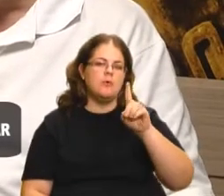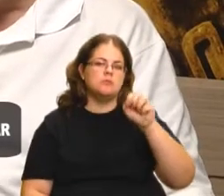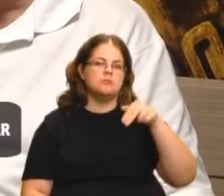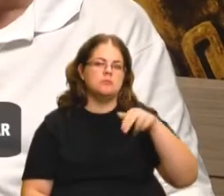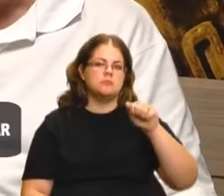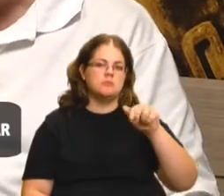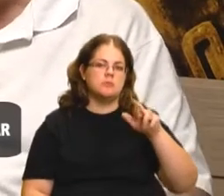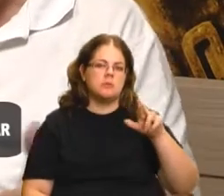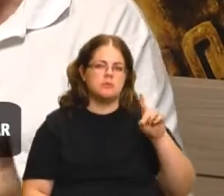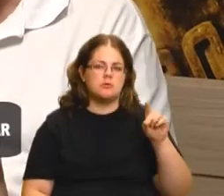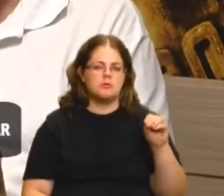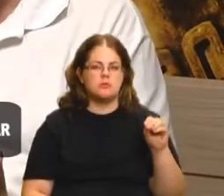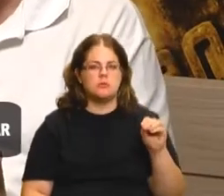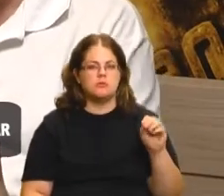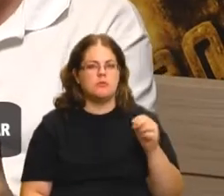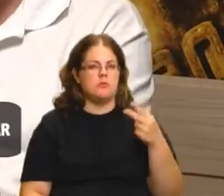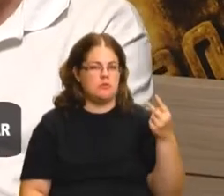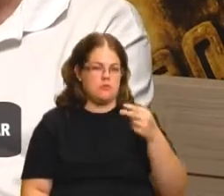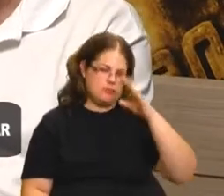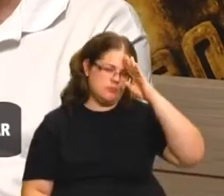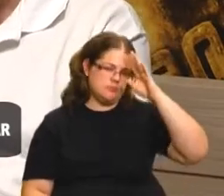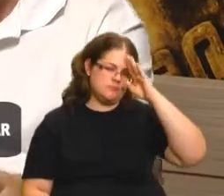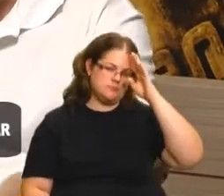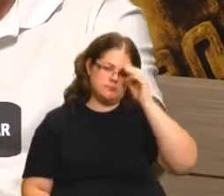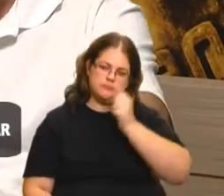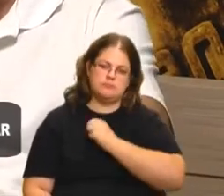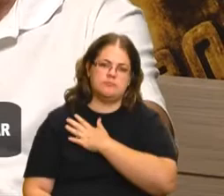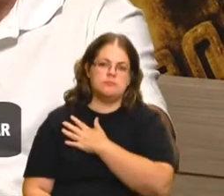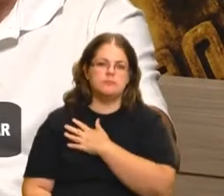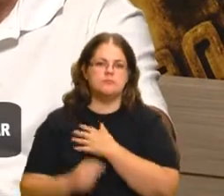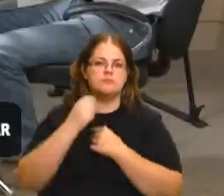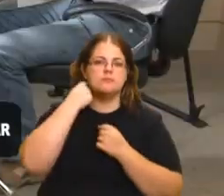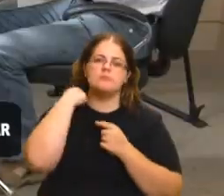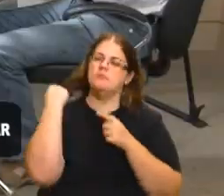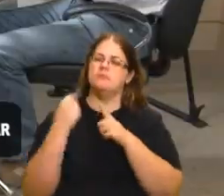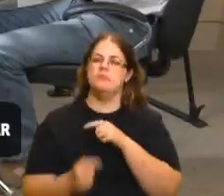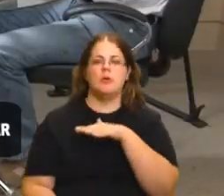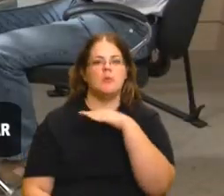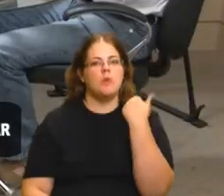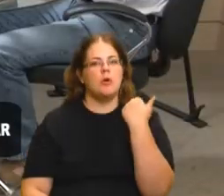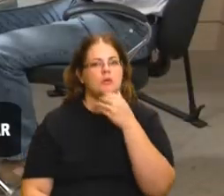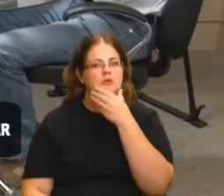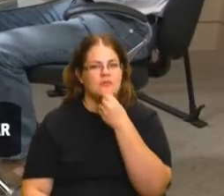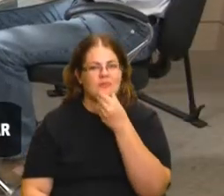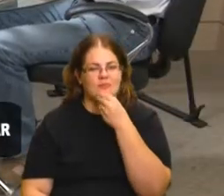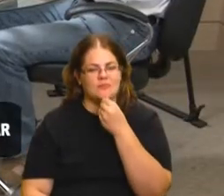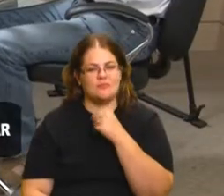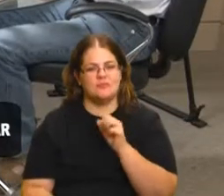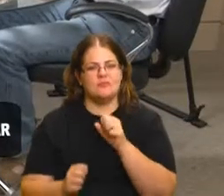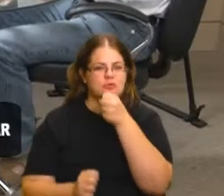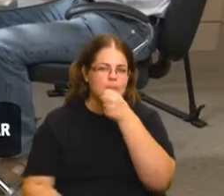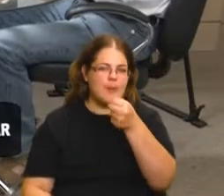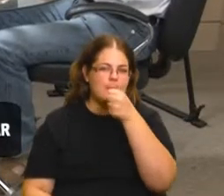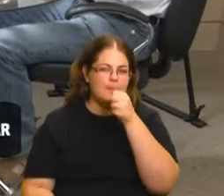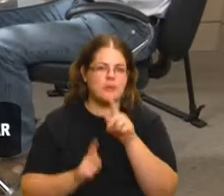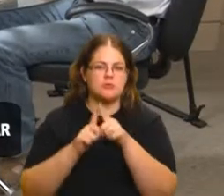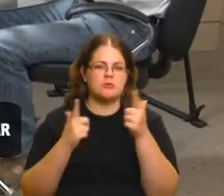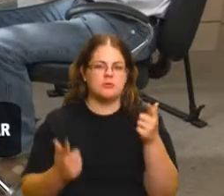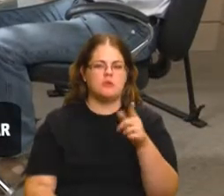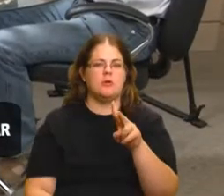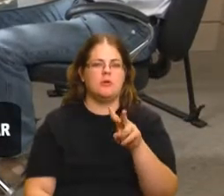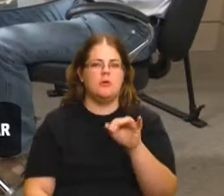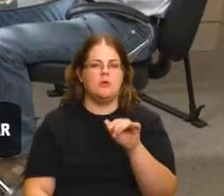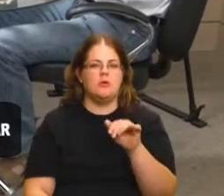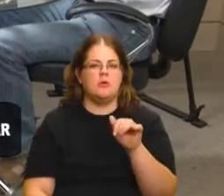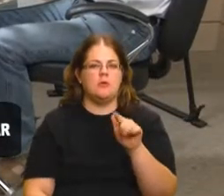Mello, comandante segundo o exército, logo que houve lá a morte do Herzog, Vladimir Herzog, que a imprensa jornalista. publicou,